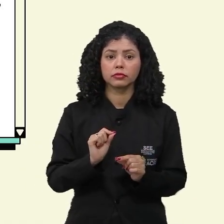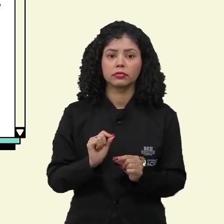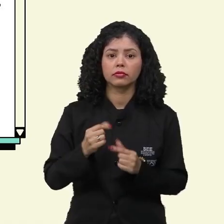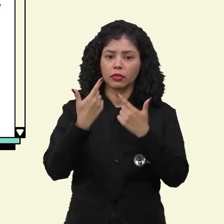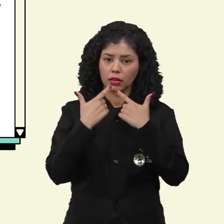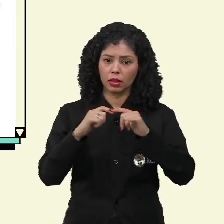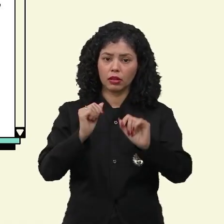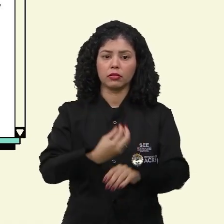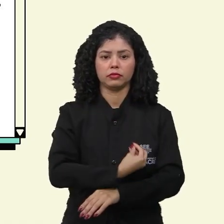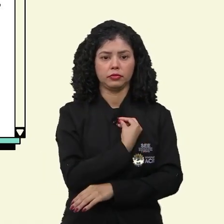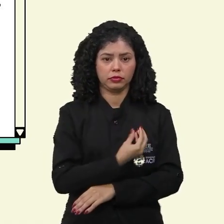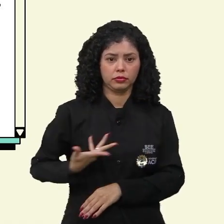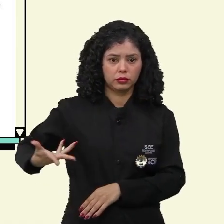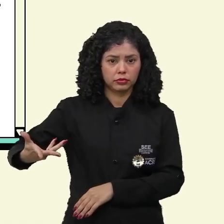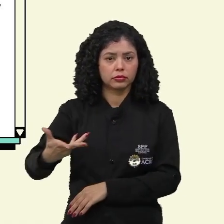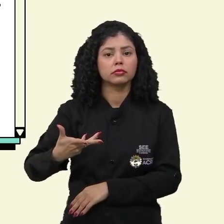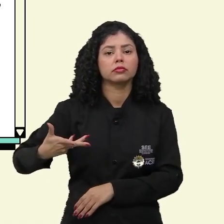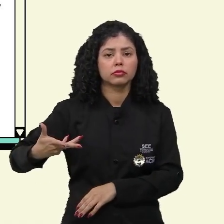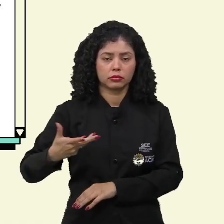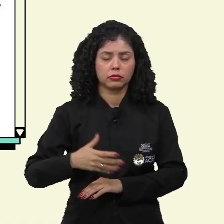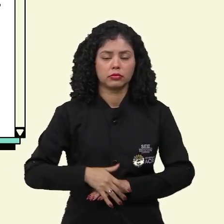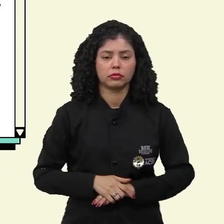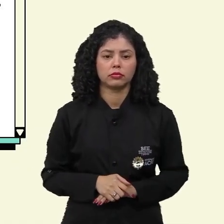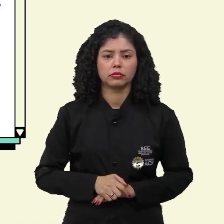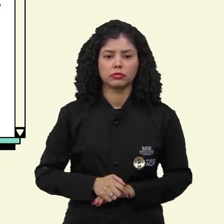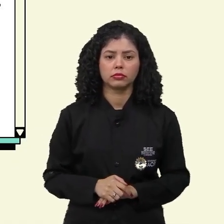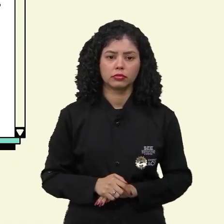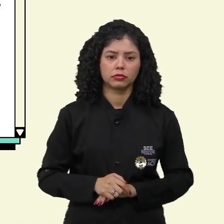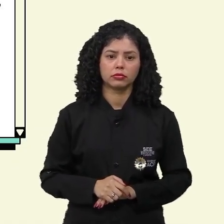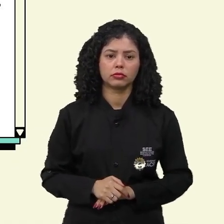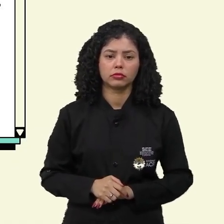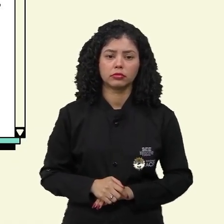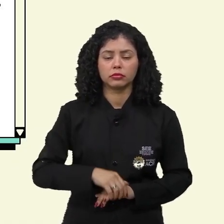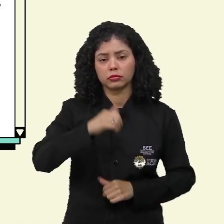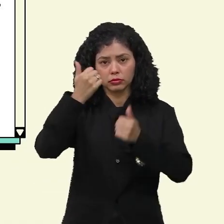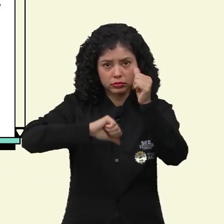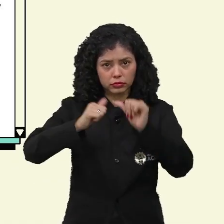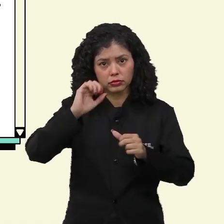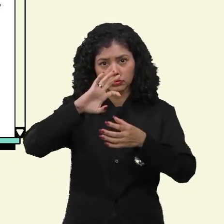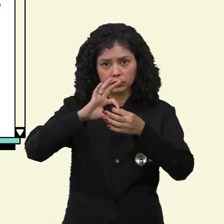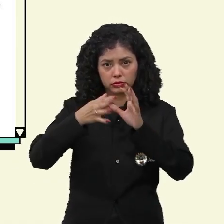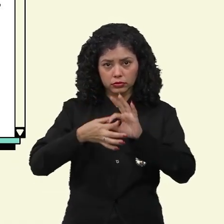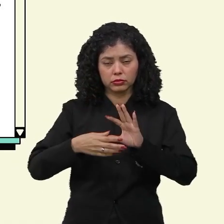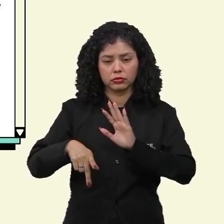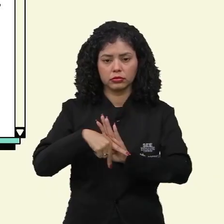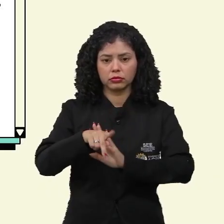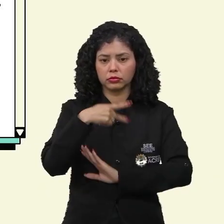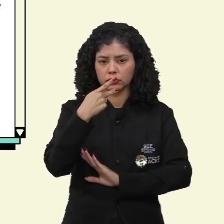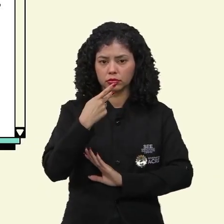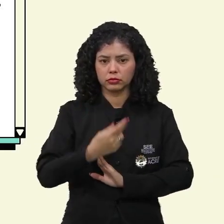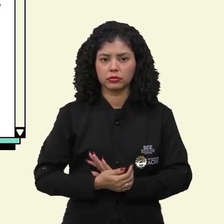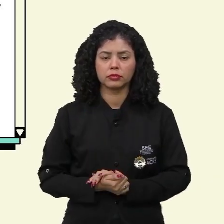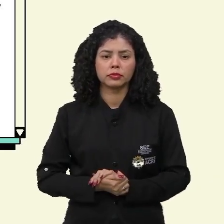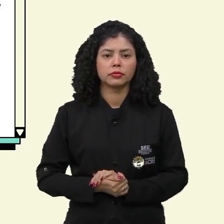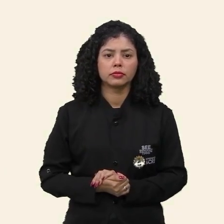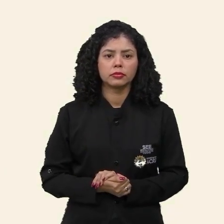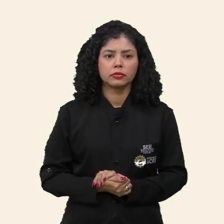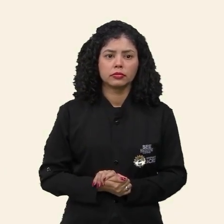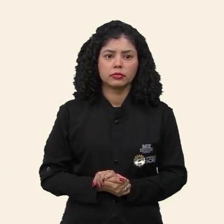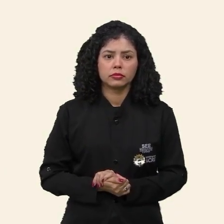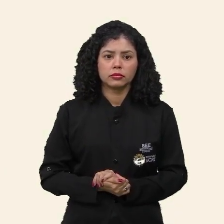uso real, baseado na linguagem viva e analisa os contextos.